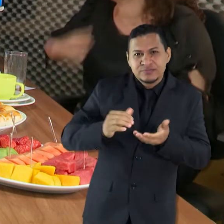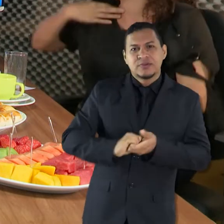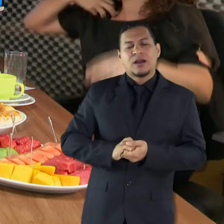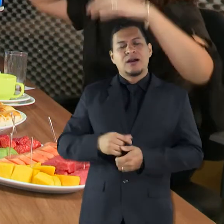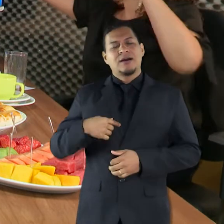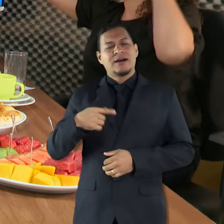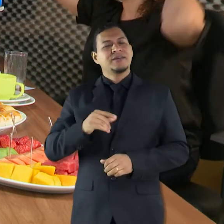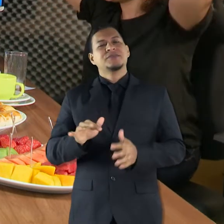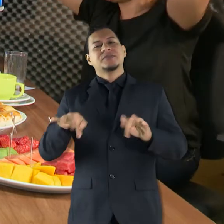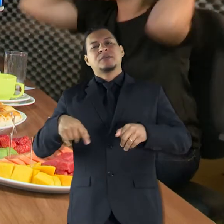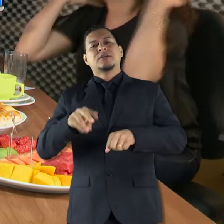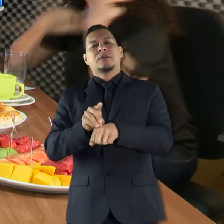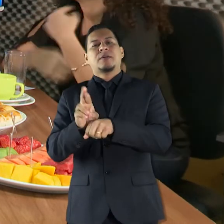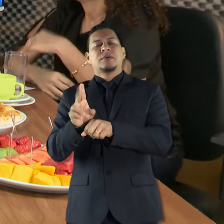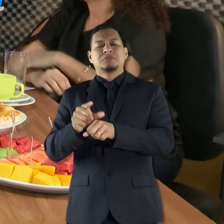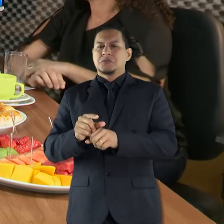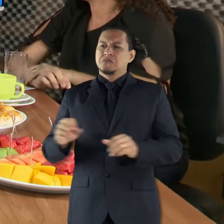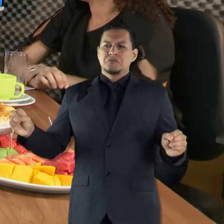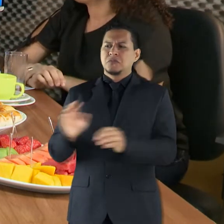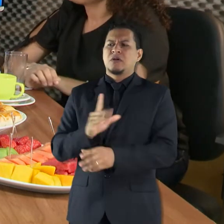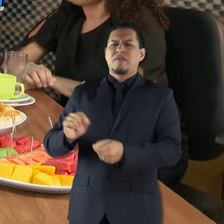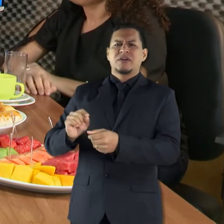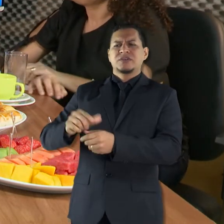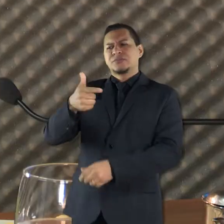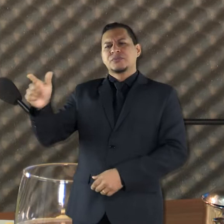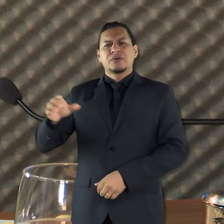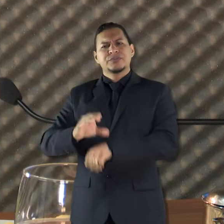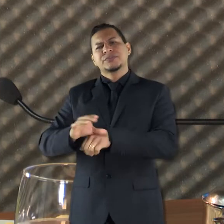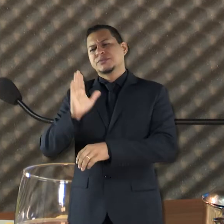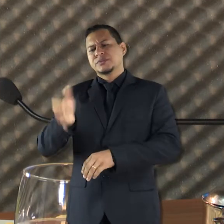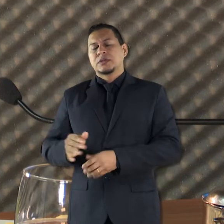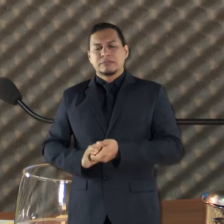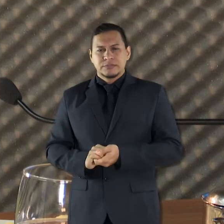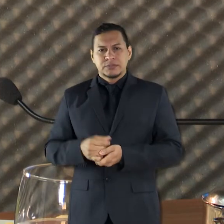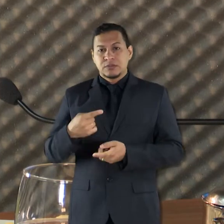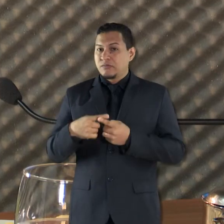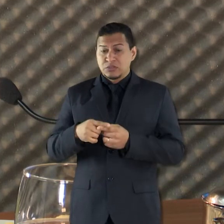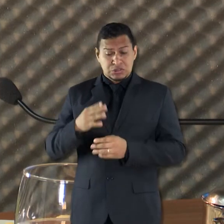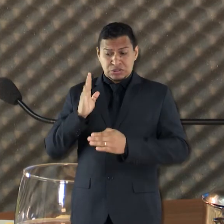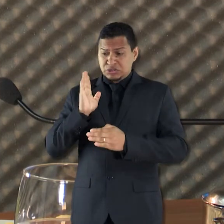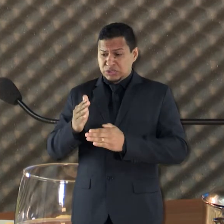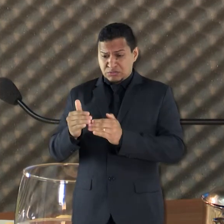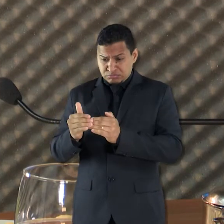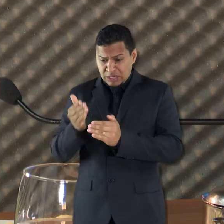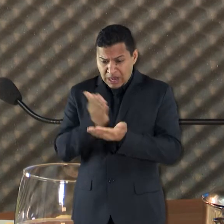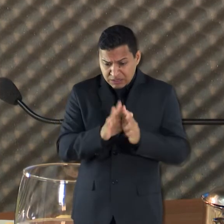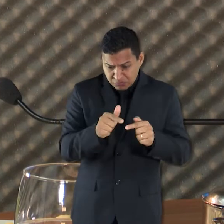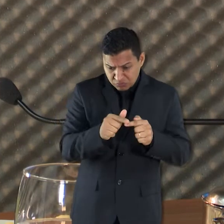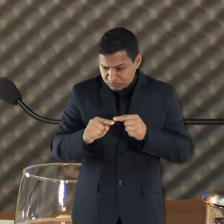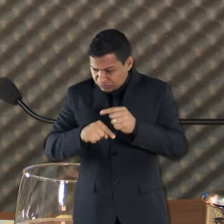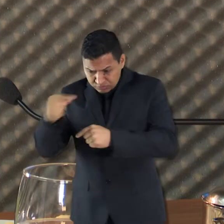animar de novo. Aí quando eu terminei, eu pensei, tem um pós-doc, vou fazer logo, vou ter ânimo, né? Foi em seguida logo, né? Eu fiz logo em